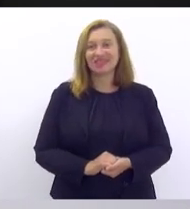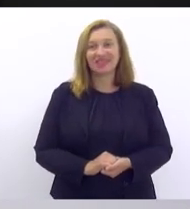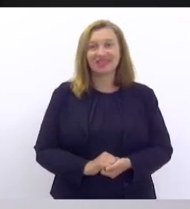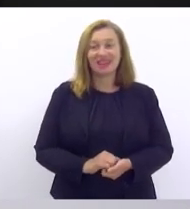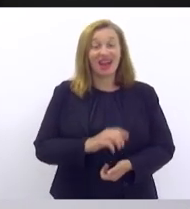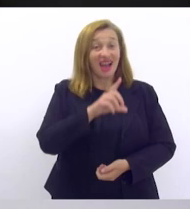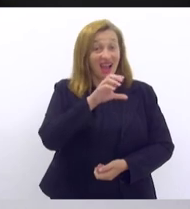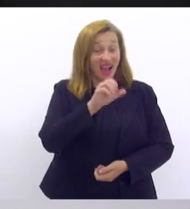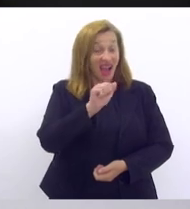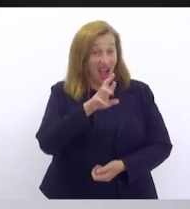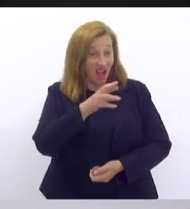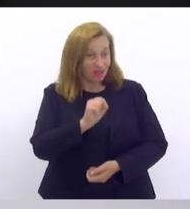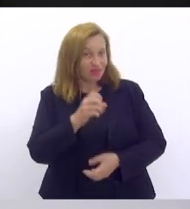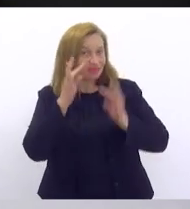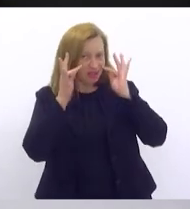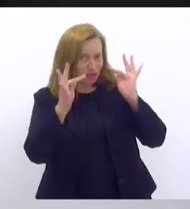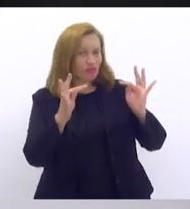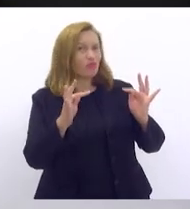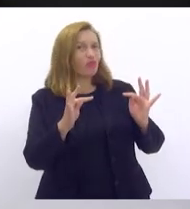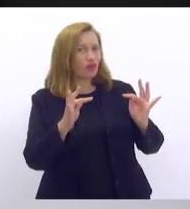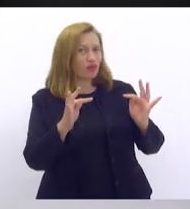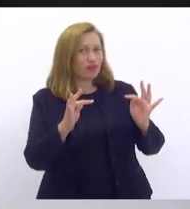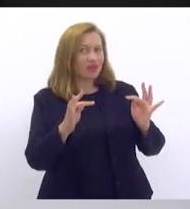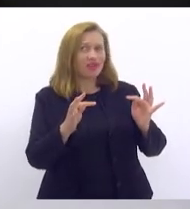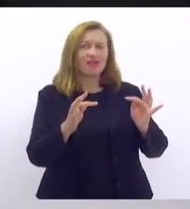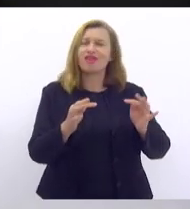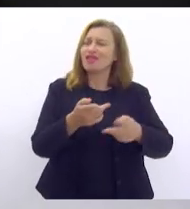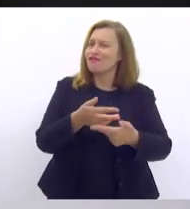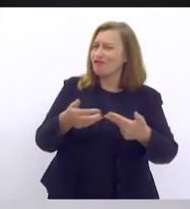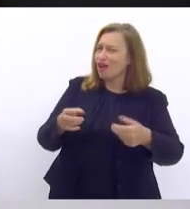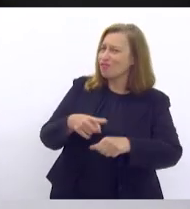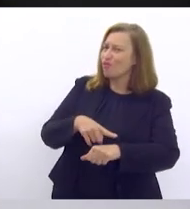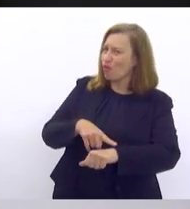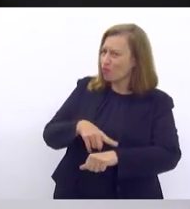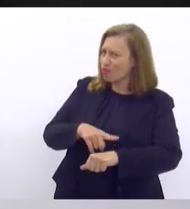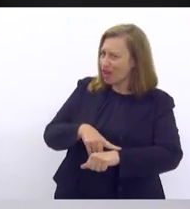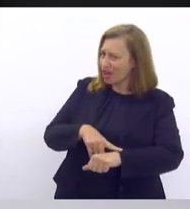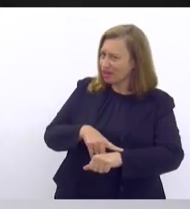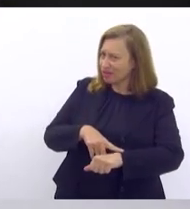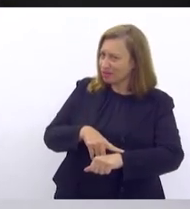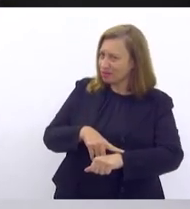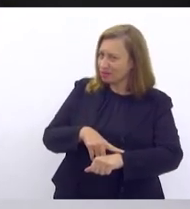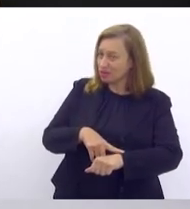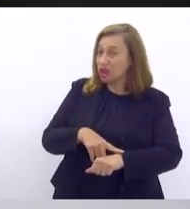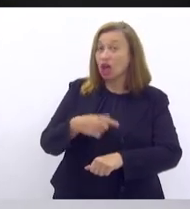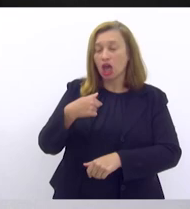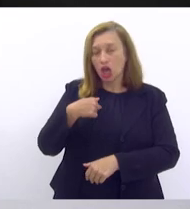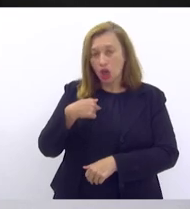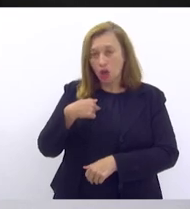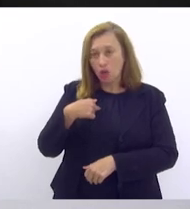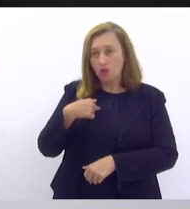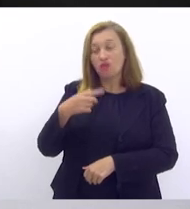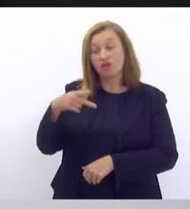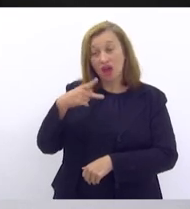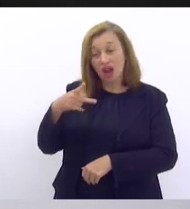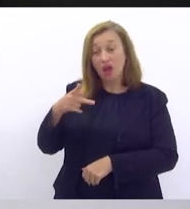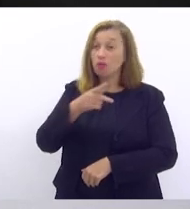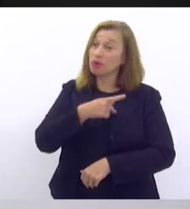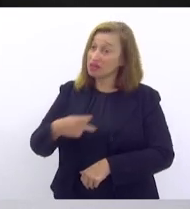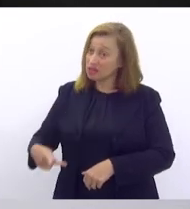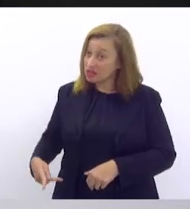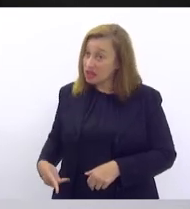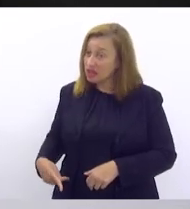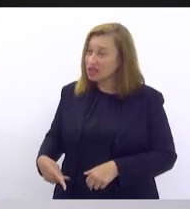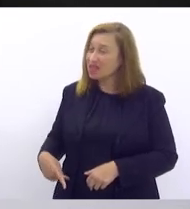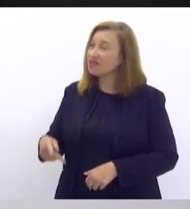Carlos é testemunha. Em muitos momentos, em direções a tomar, fui falar com o meu presidente da renovação, dizendo